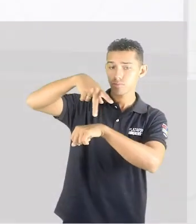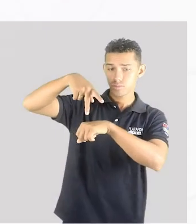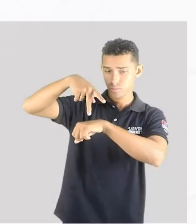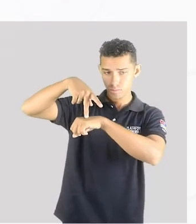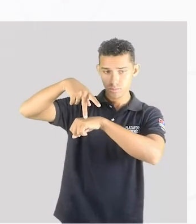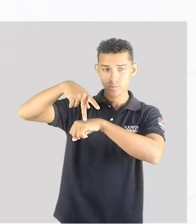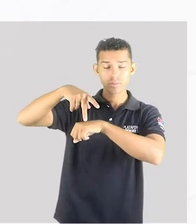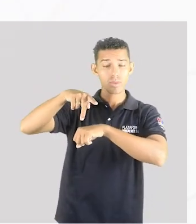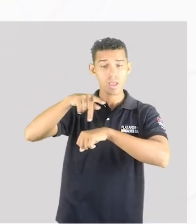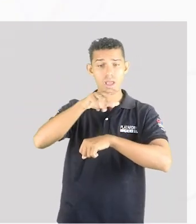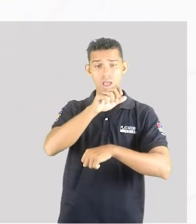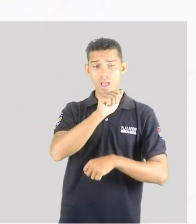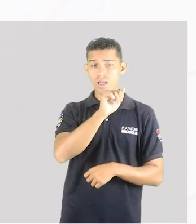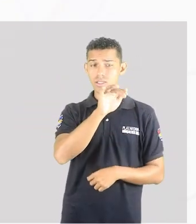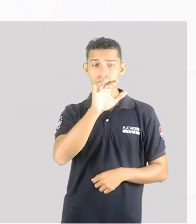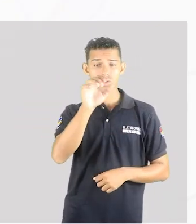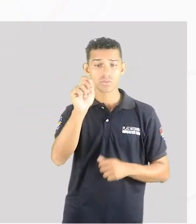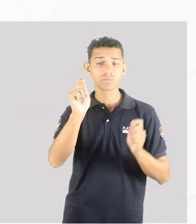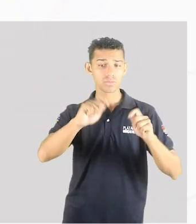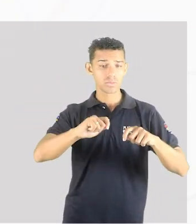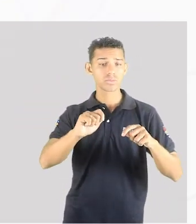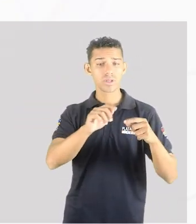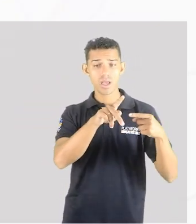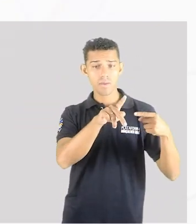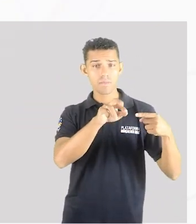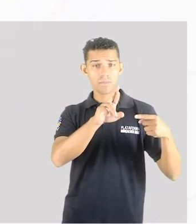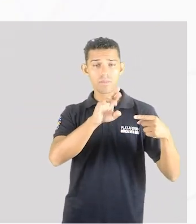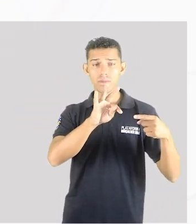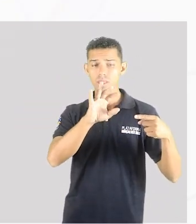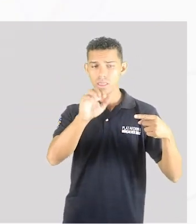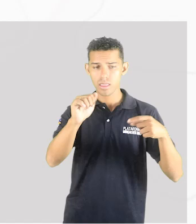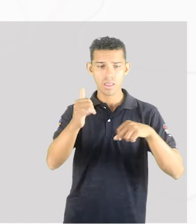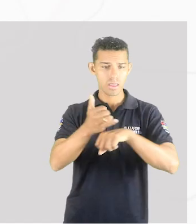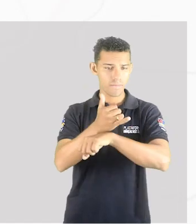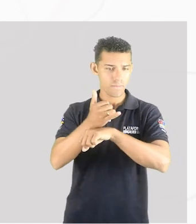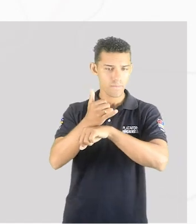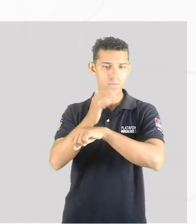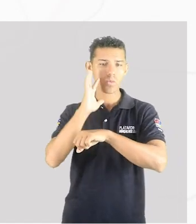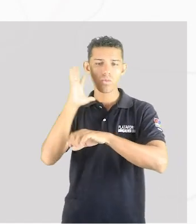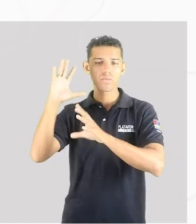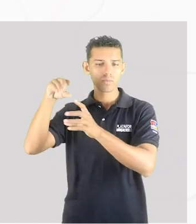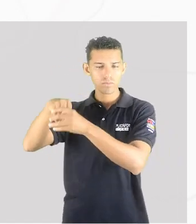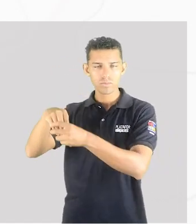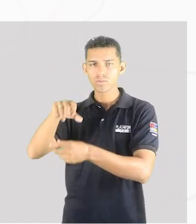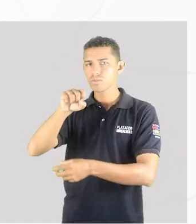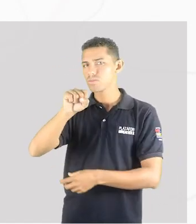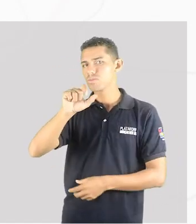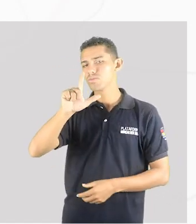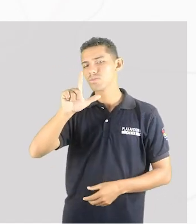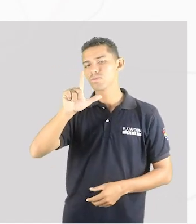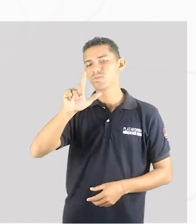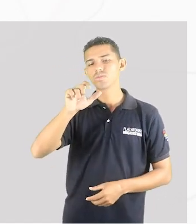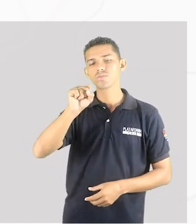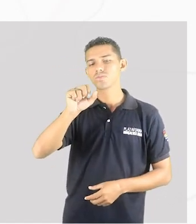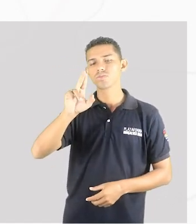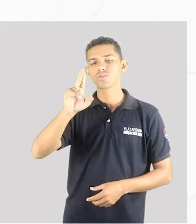Industrialmente, esse ácido pode ser obtido a partir da pirita de ferro, que consiste basicamente em sulfeto ferroso, de acordo com a